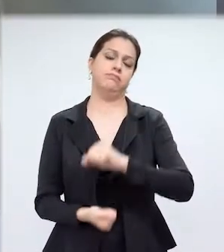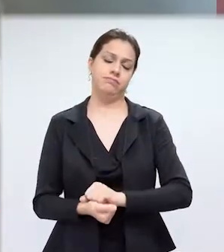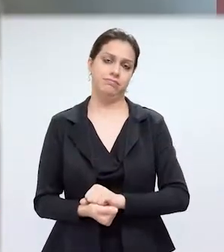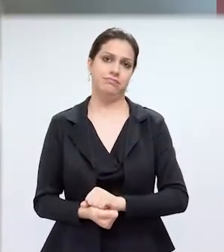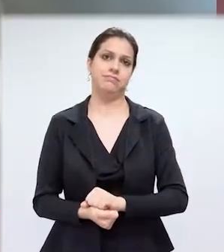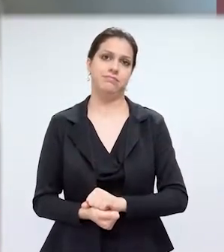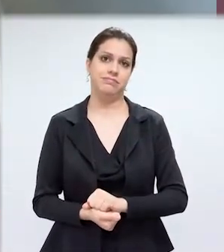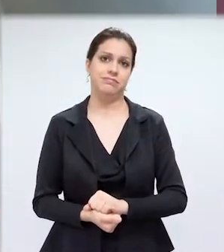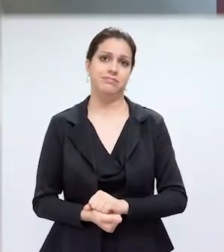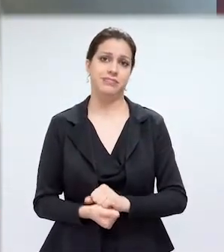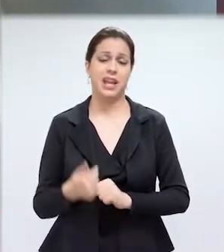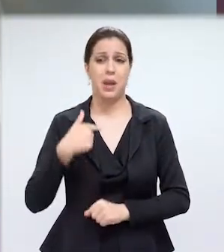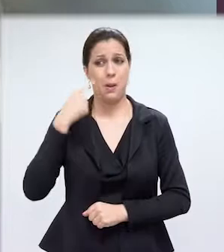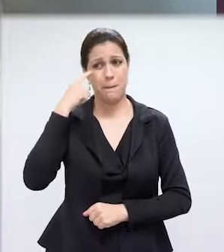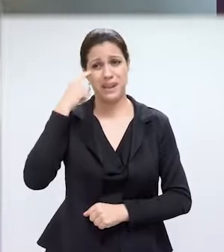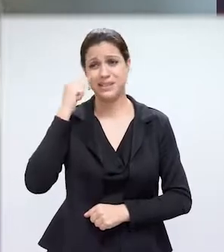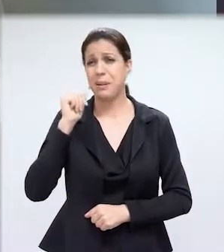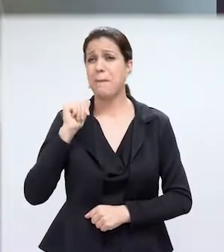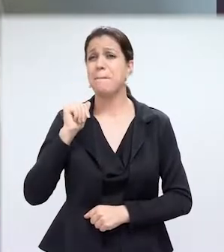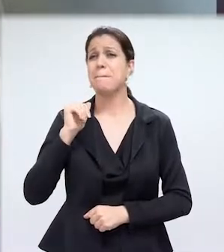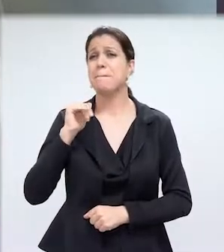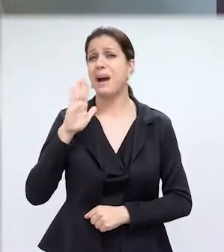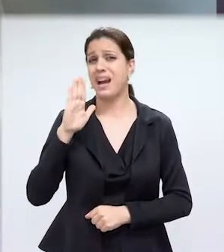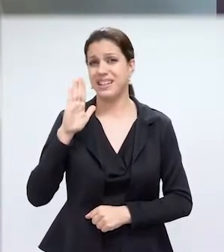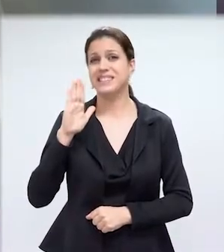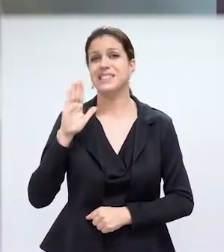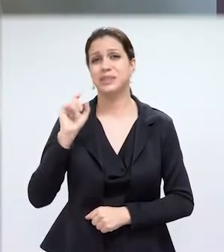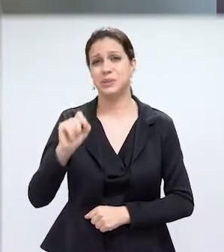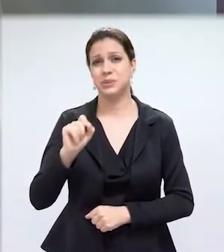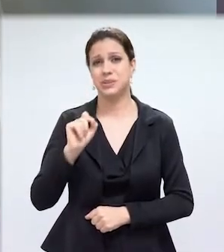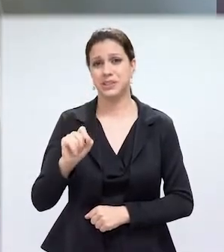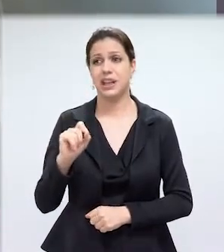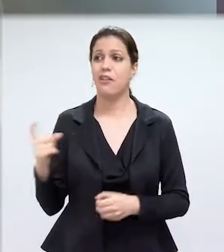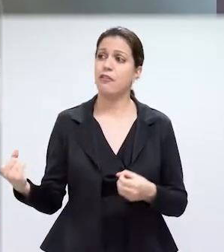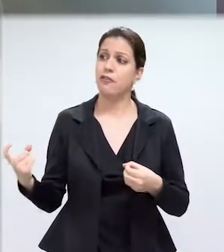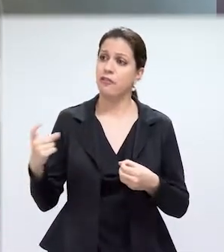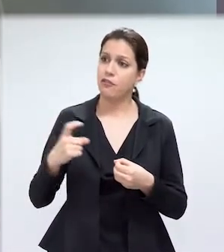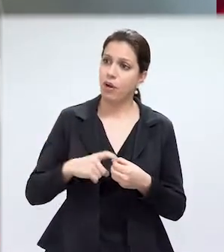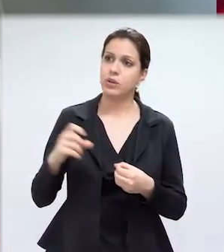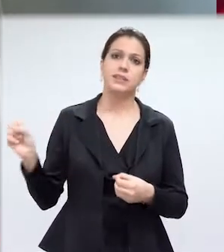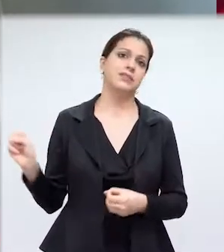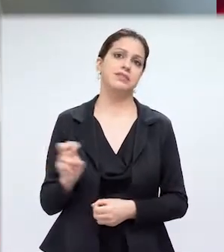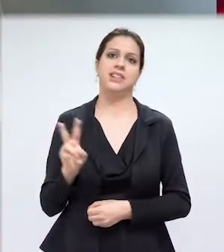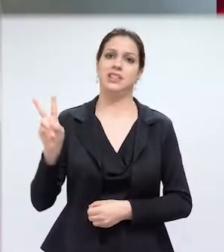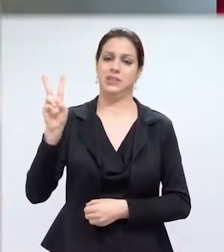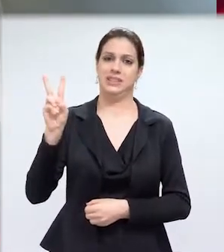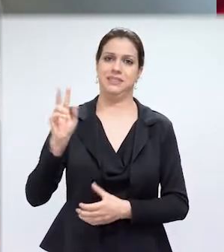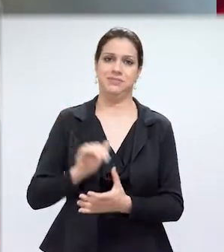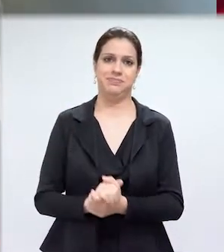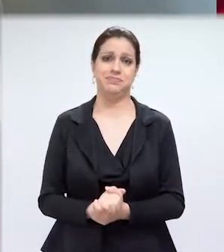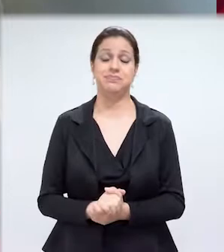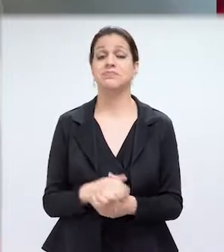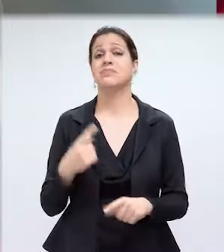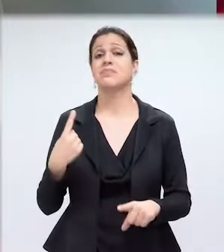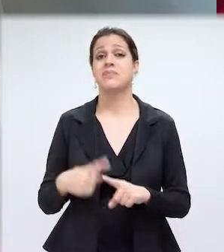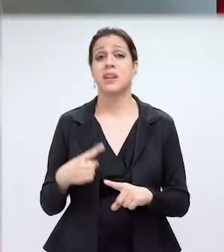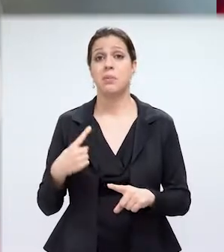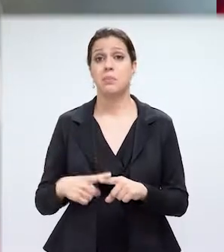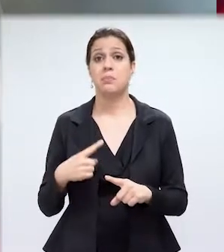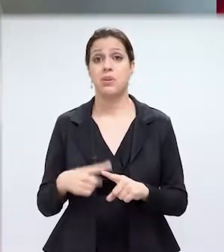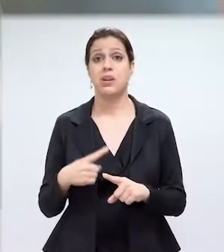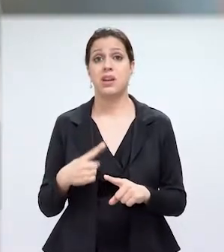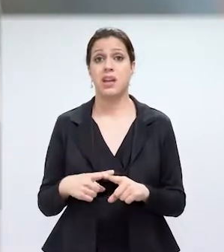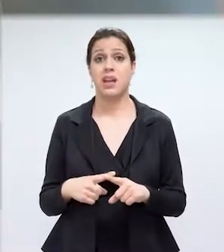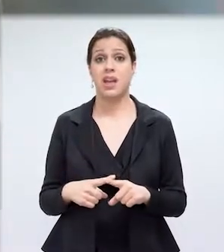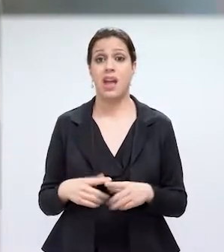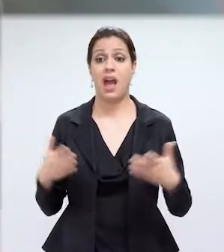enfim. O professor realmente, eu acho que mais do que nunca, ele volta super valorizado dessa